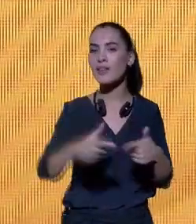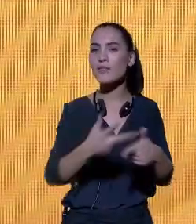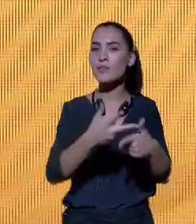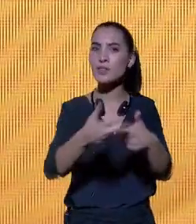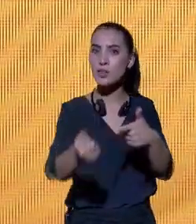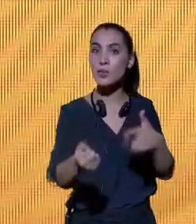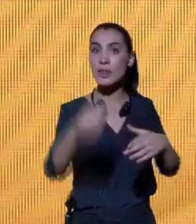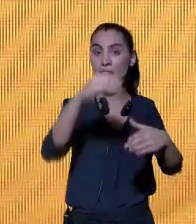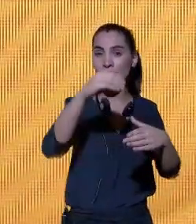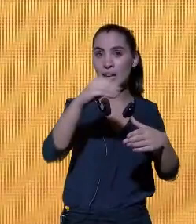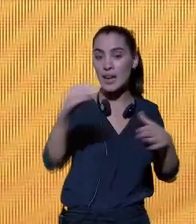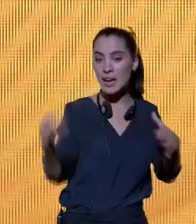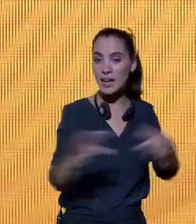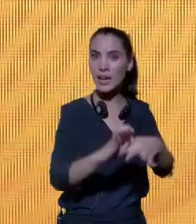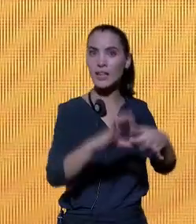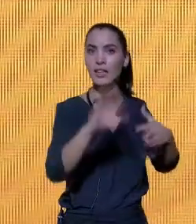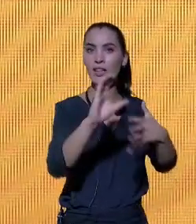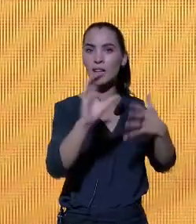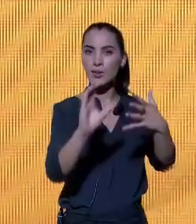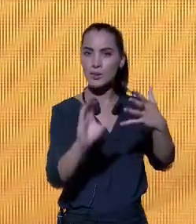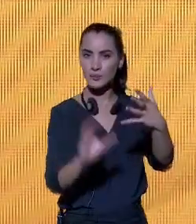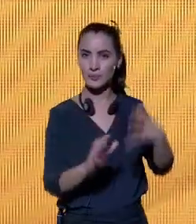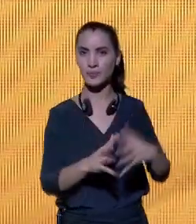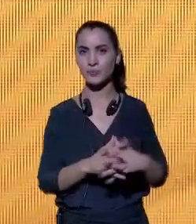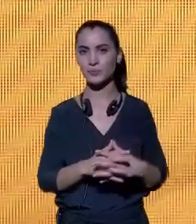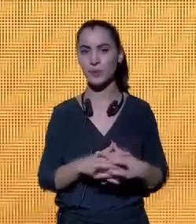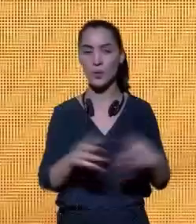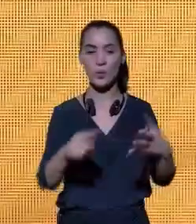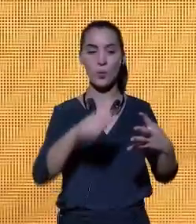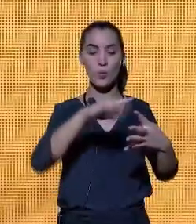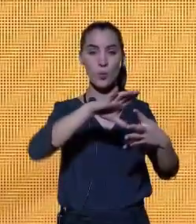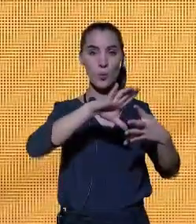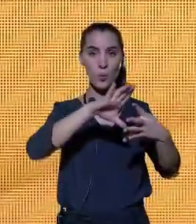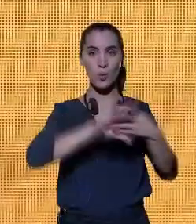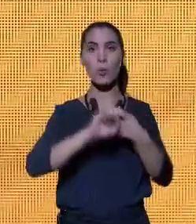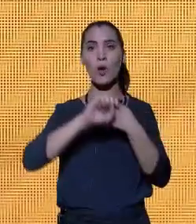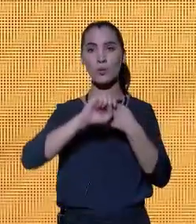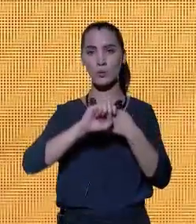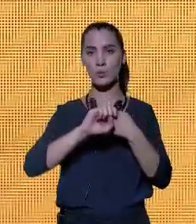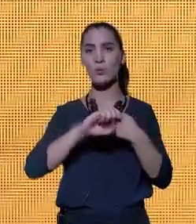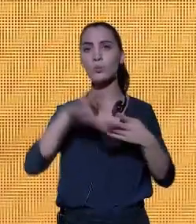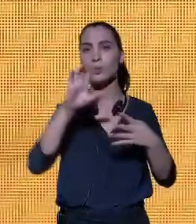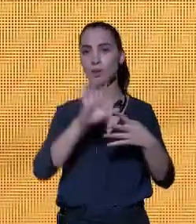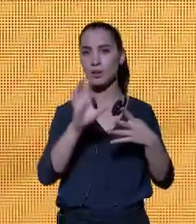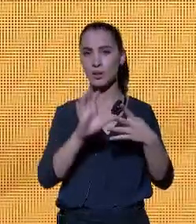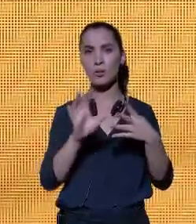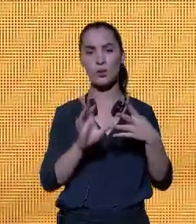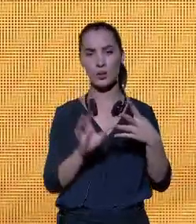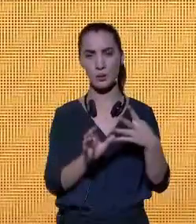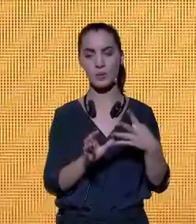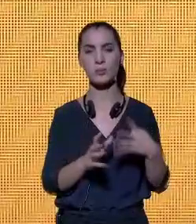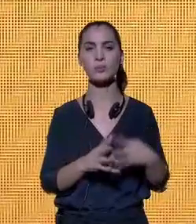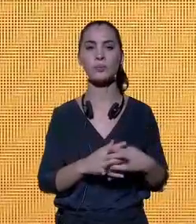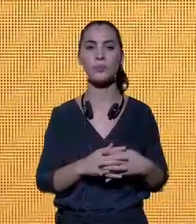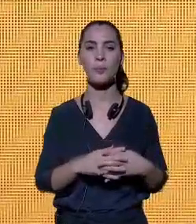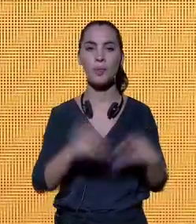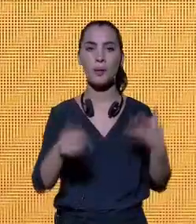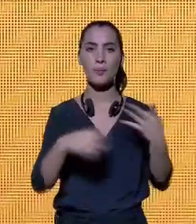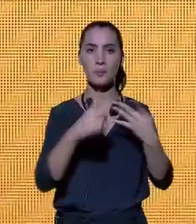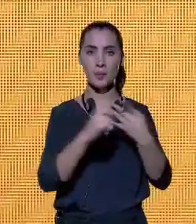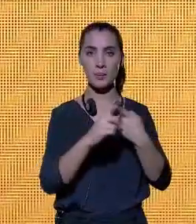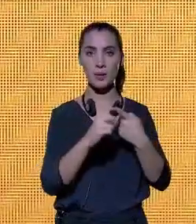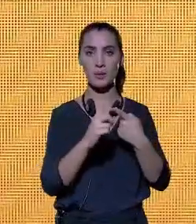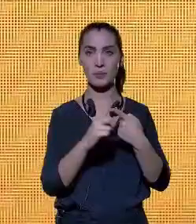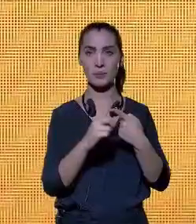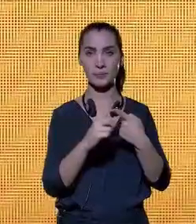das categorias que foram estabelecidas. São quatro categorias, como foi anunciado. A primeira